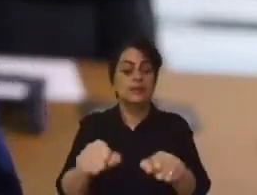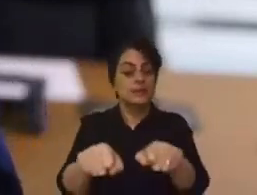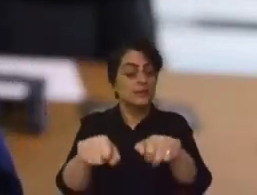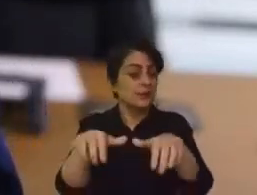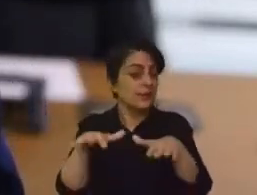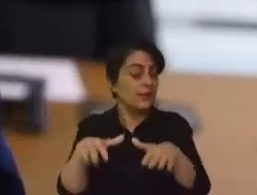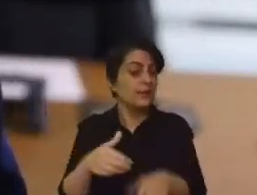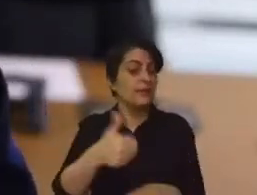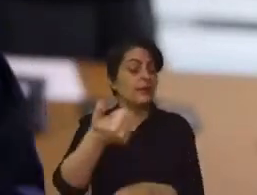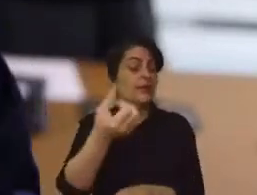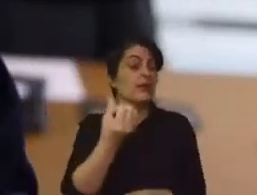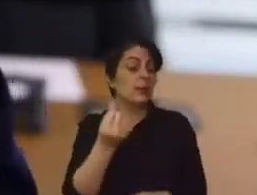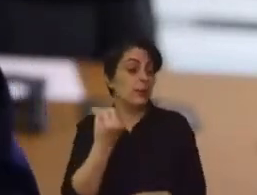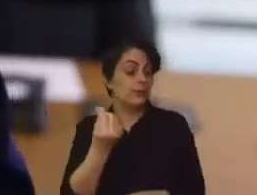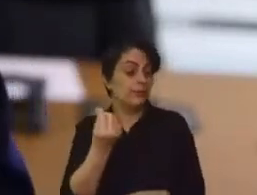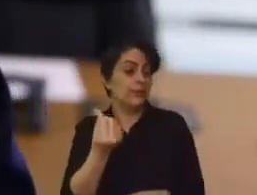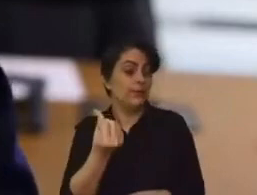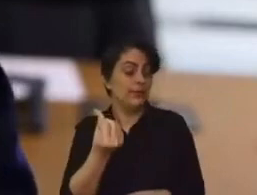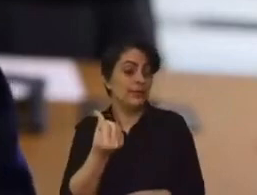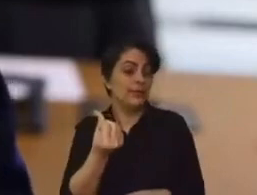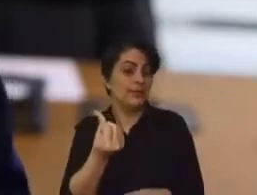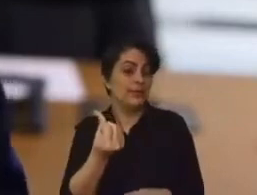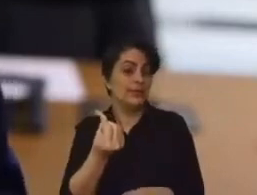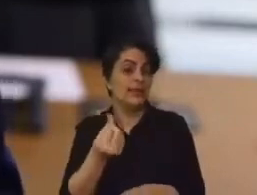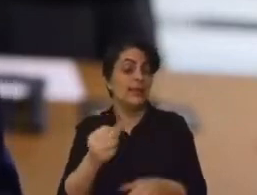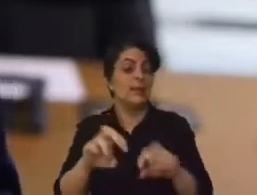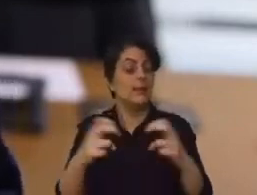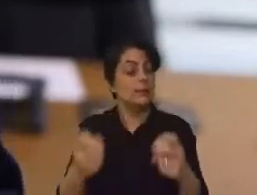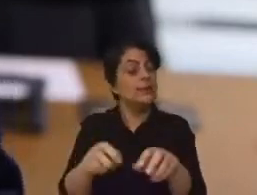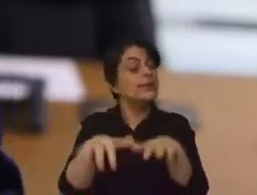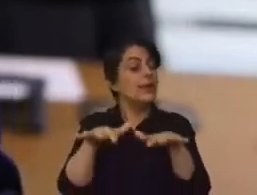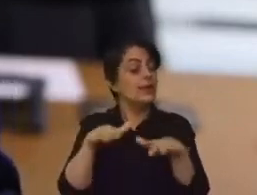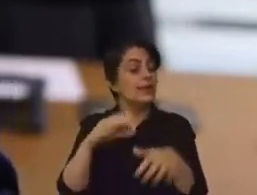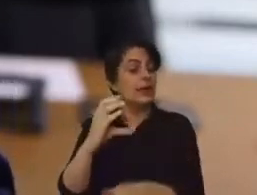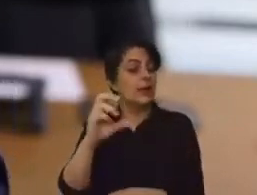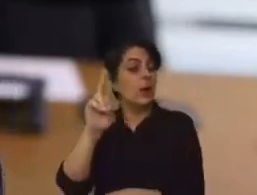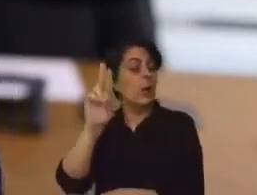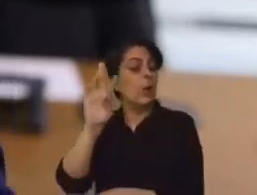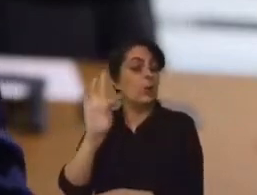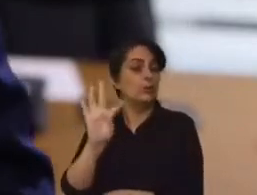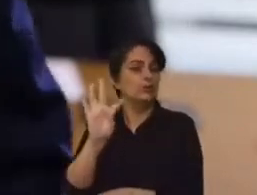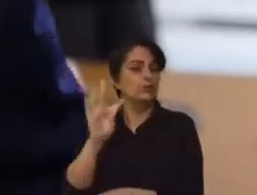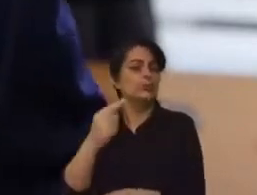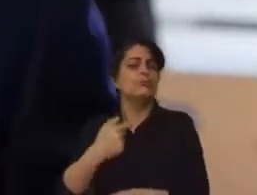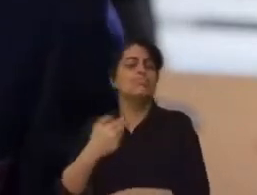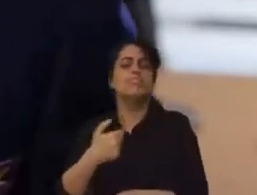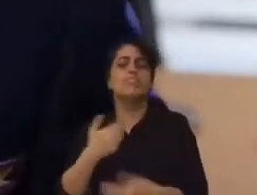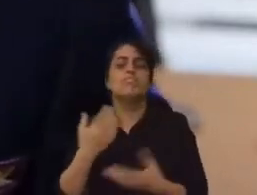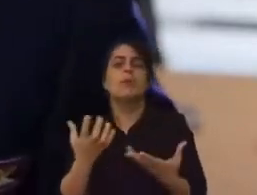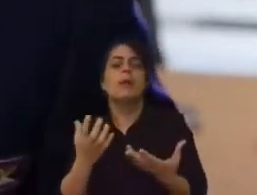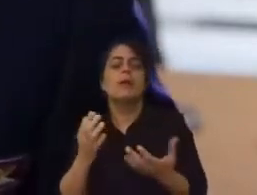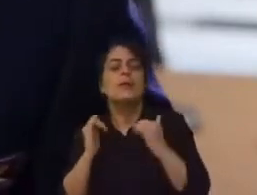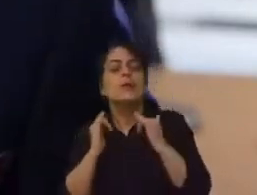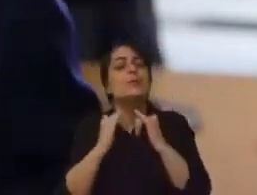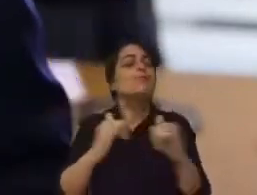16ª conferência, ou melhor, plenária da CUT, eu queria dizer para vocês que